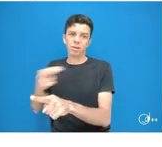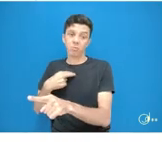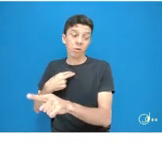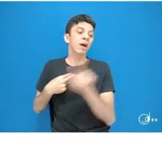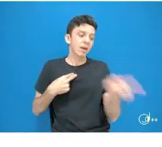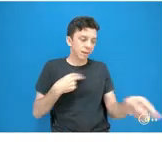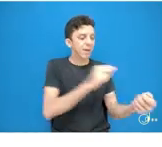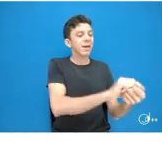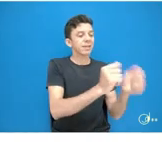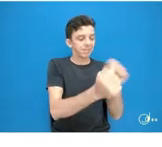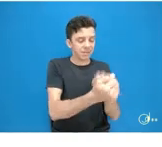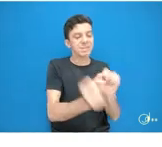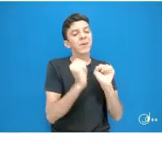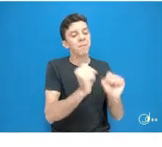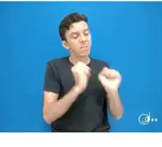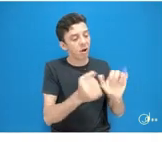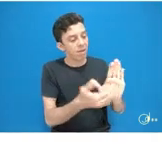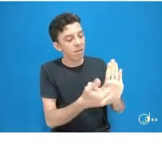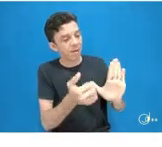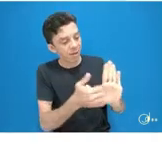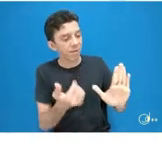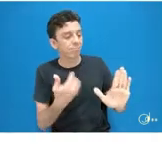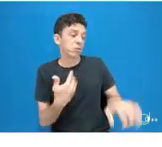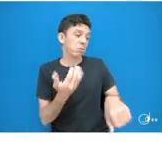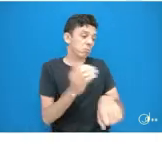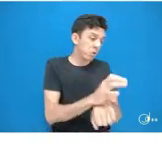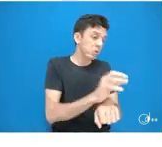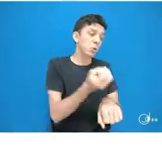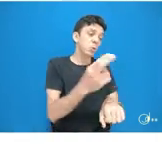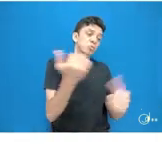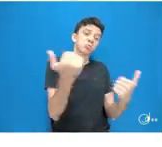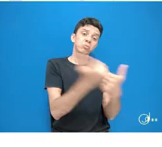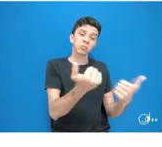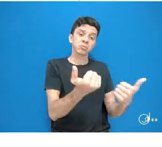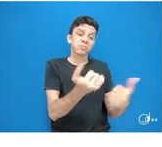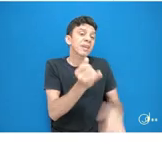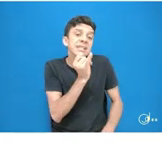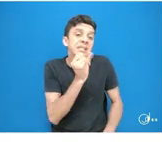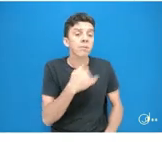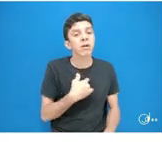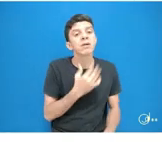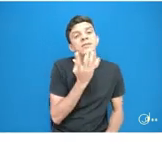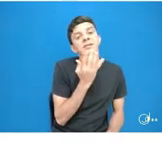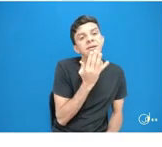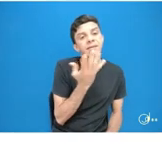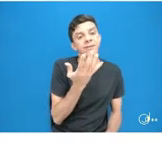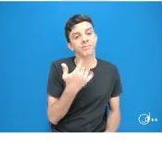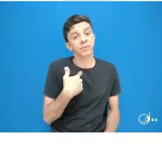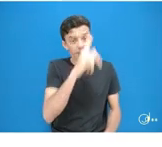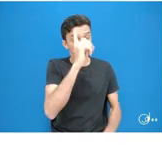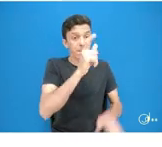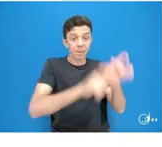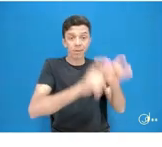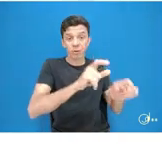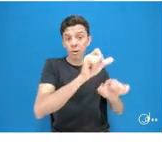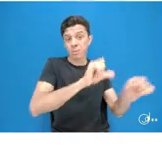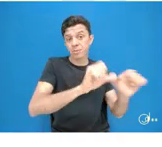podem acrescentar, retirar e substituir elementos das obras literárias, como época,